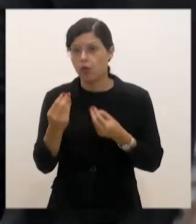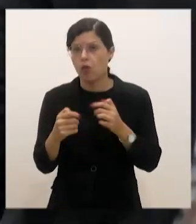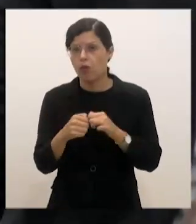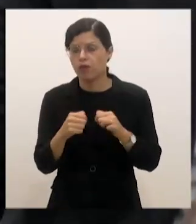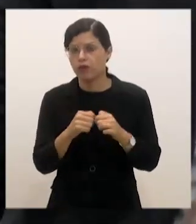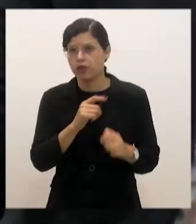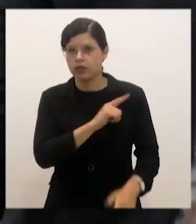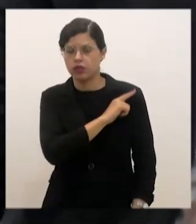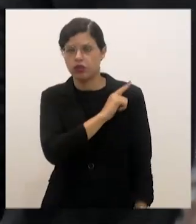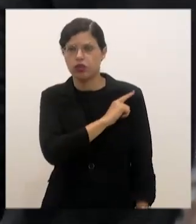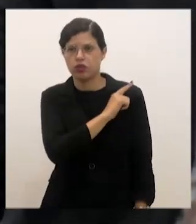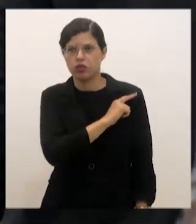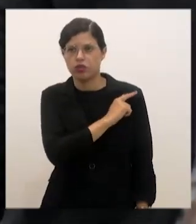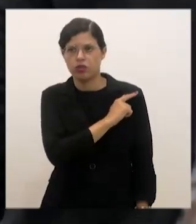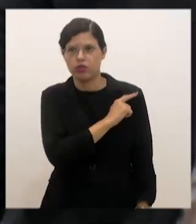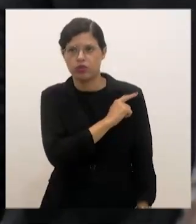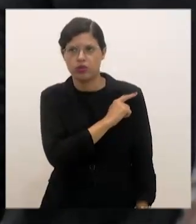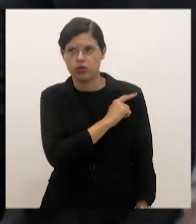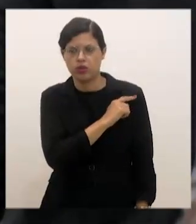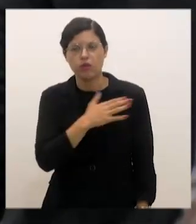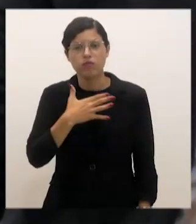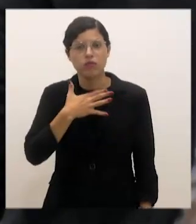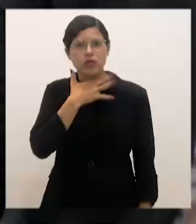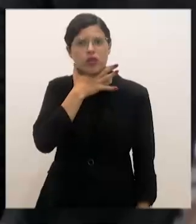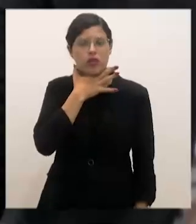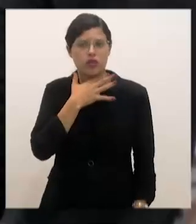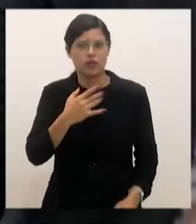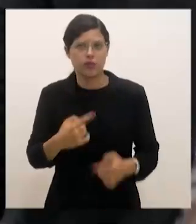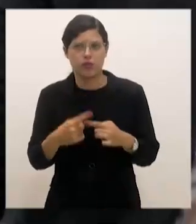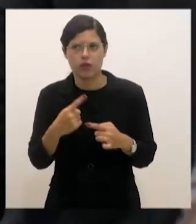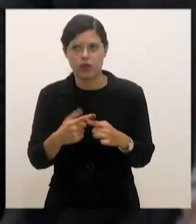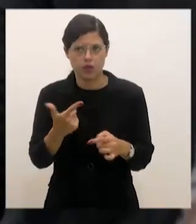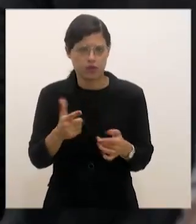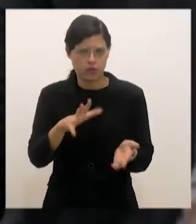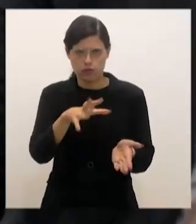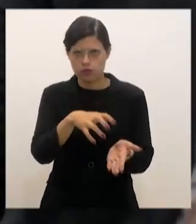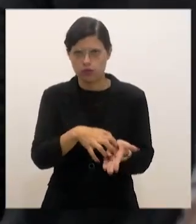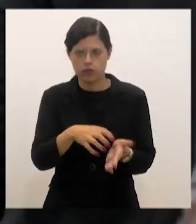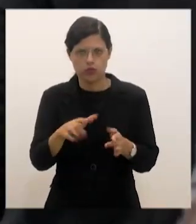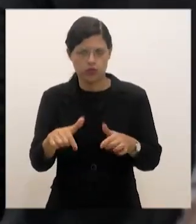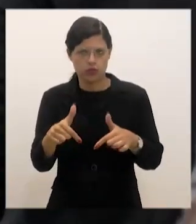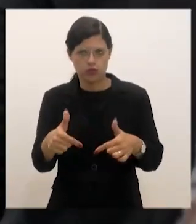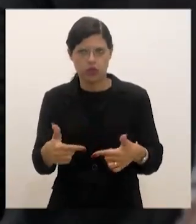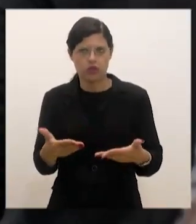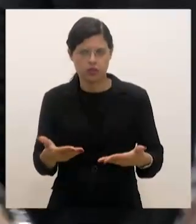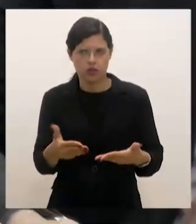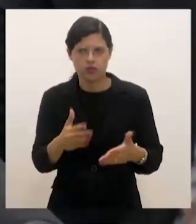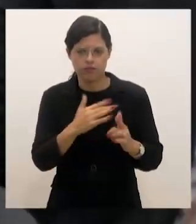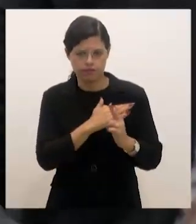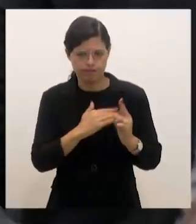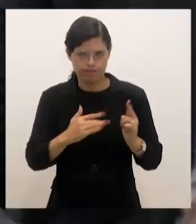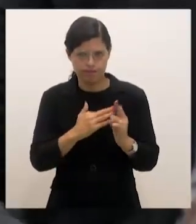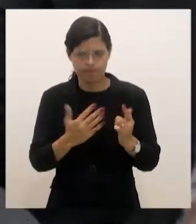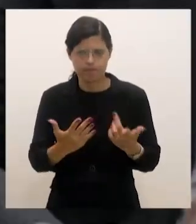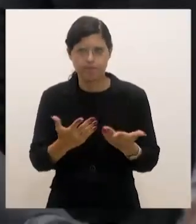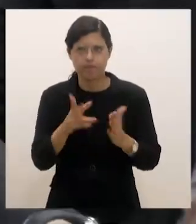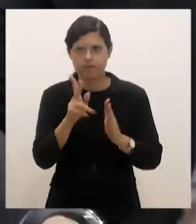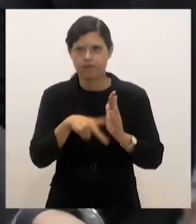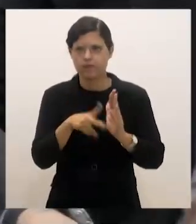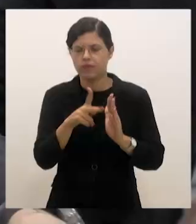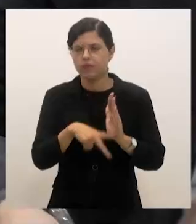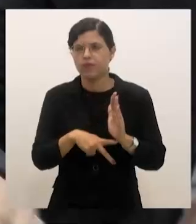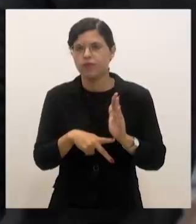gestão de crise daquilo, porque você não tem um centro de operações da Bahia. Então, esse projeto foi